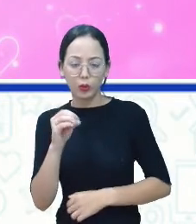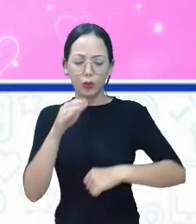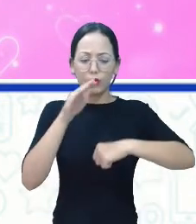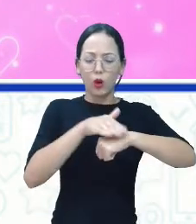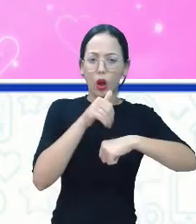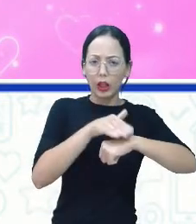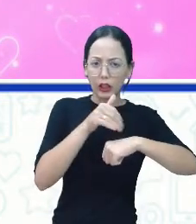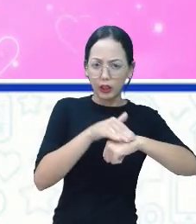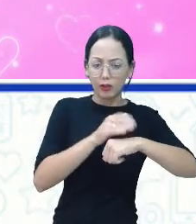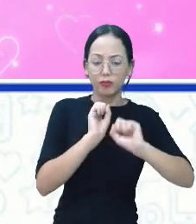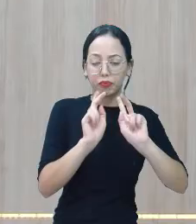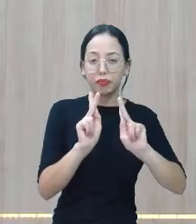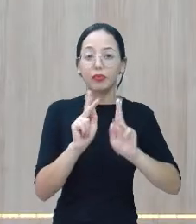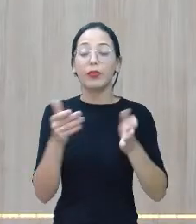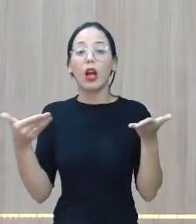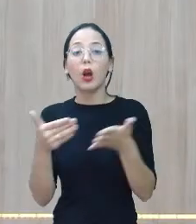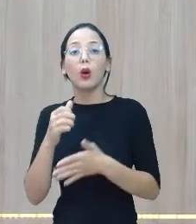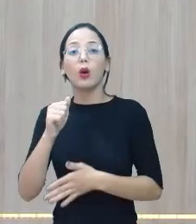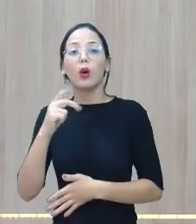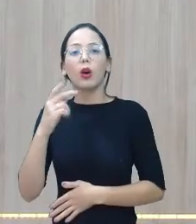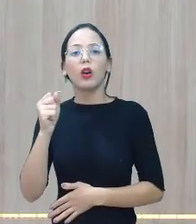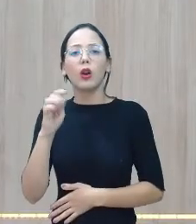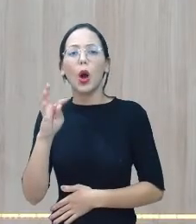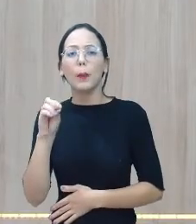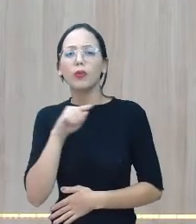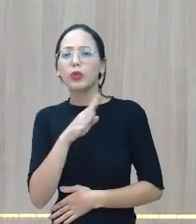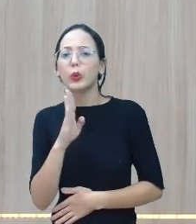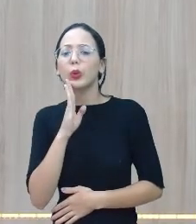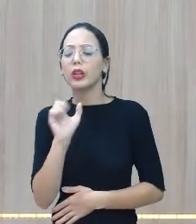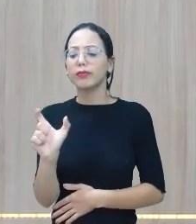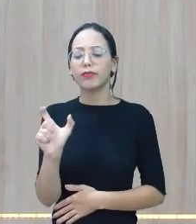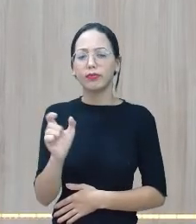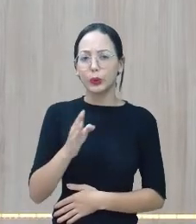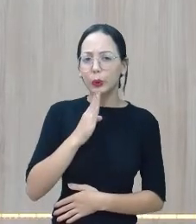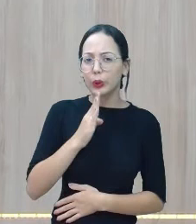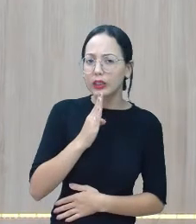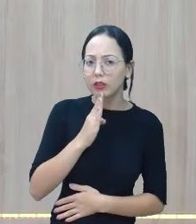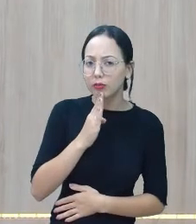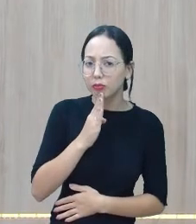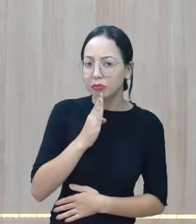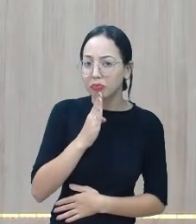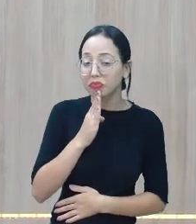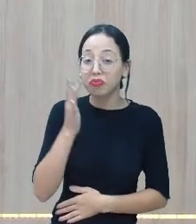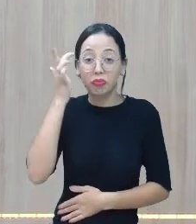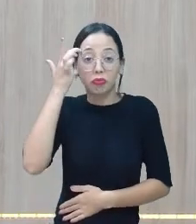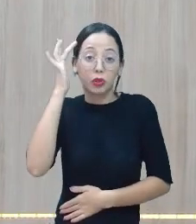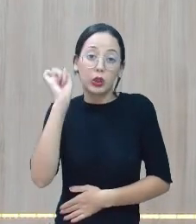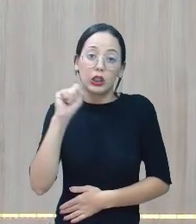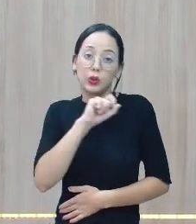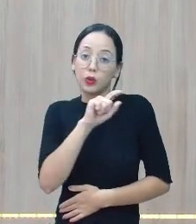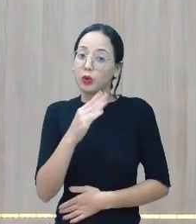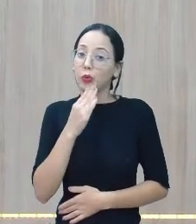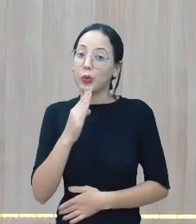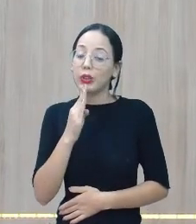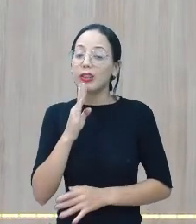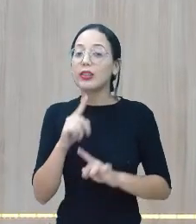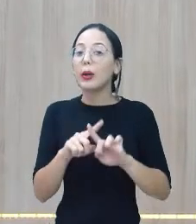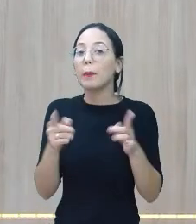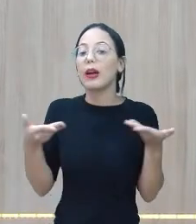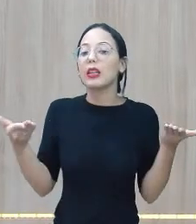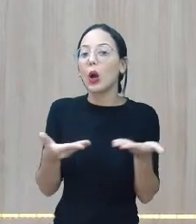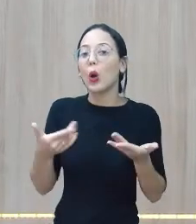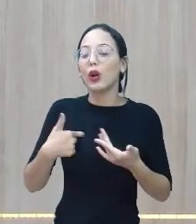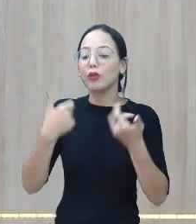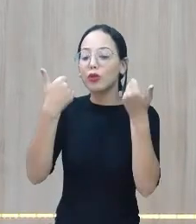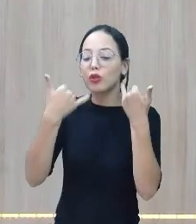vocativo, o aposto, vocês já ouviram falar sobre o aposto? Eu não sei se já ouviram. Se não ouviram, vão ouvir